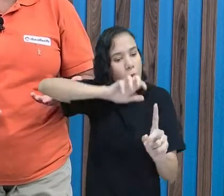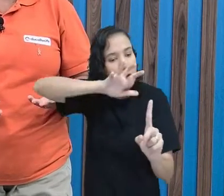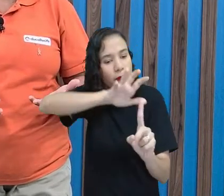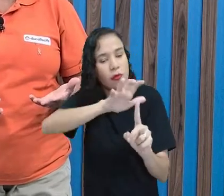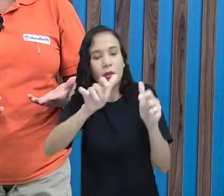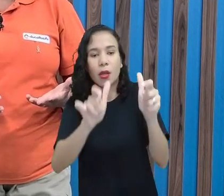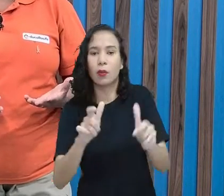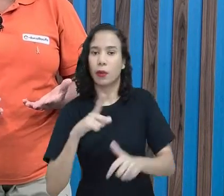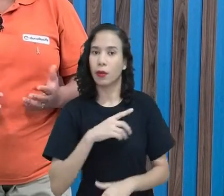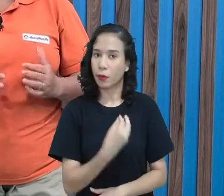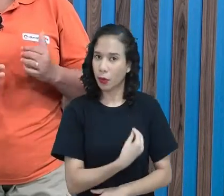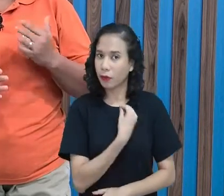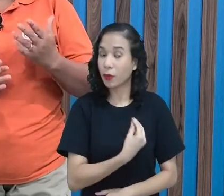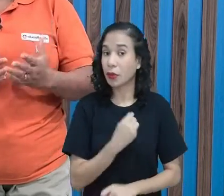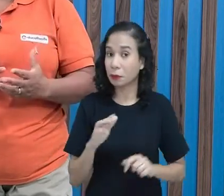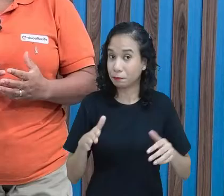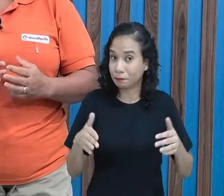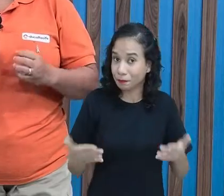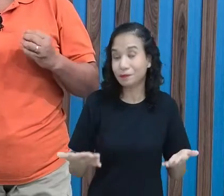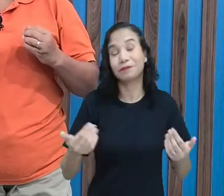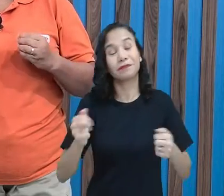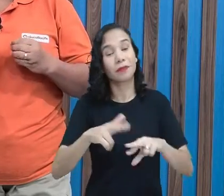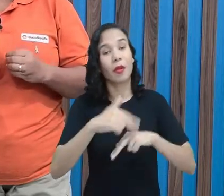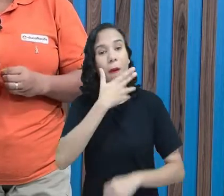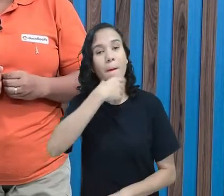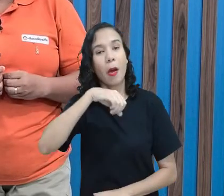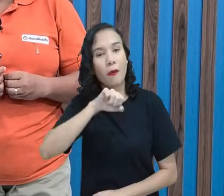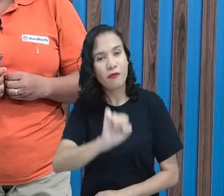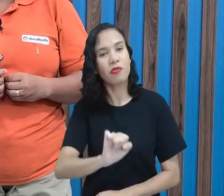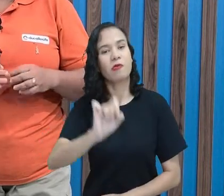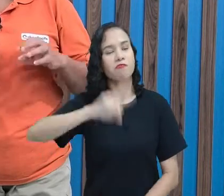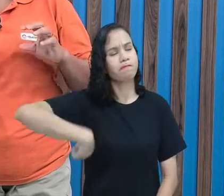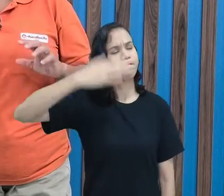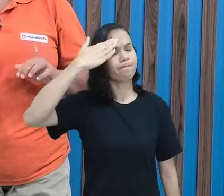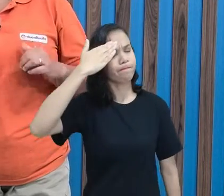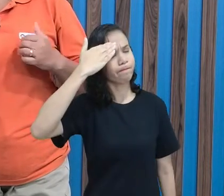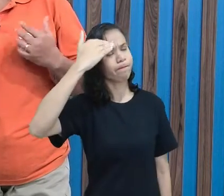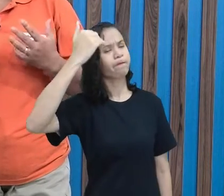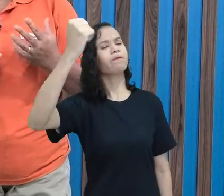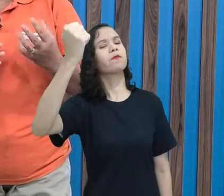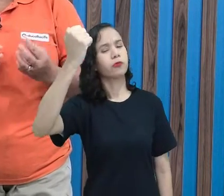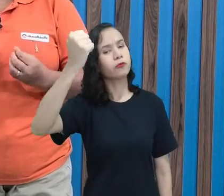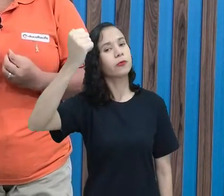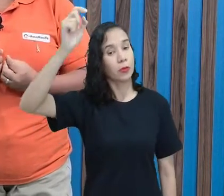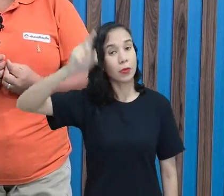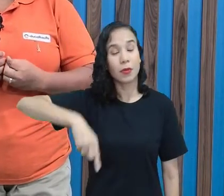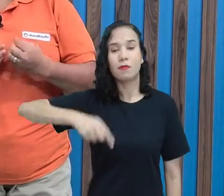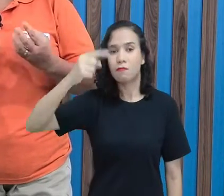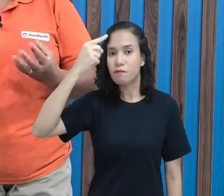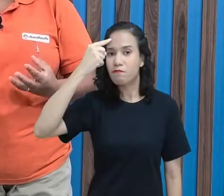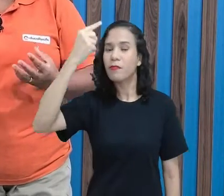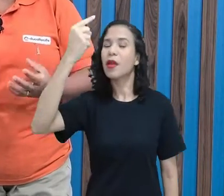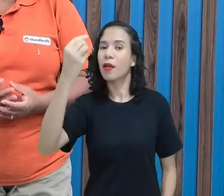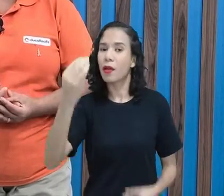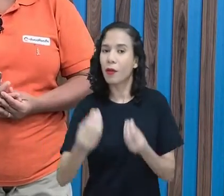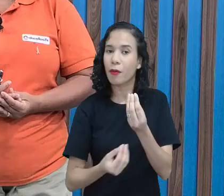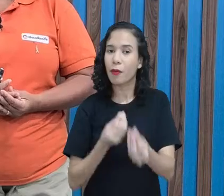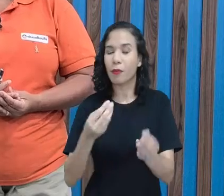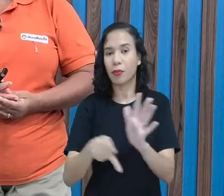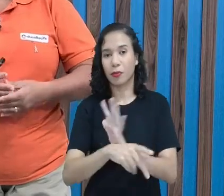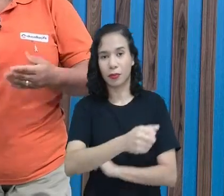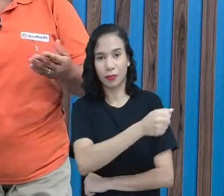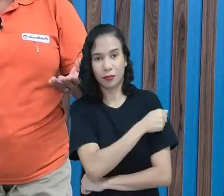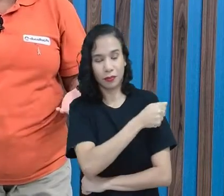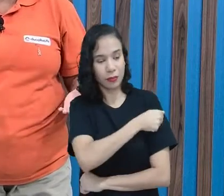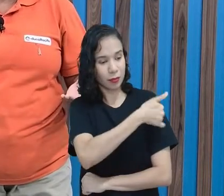realiza nele. Não é? Então, Paulo Freire, ele era muito sábio e pensava nessa questão para o estudante, jovens e